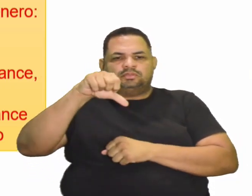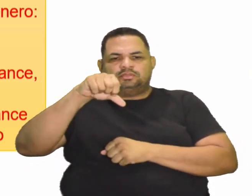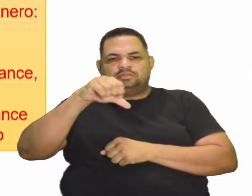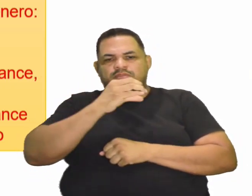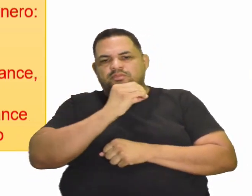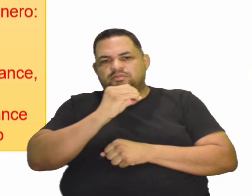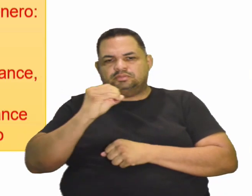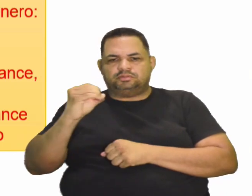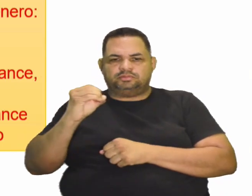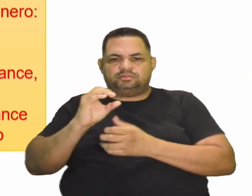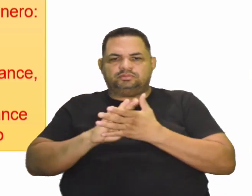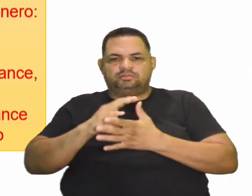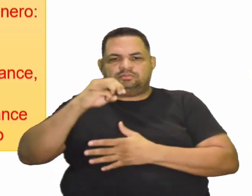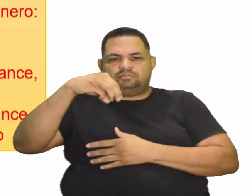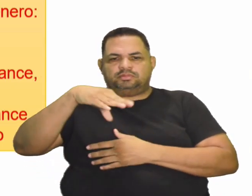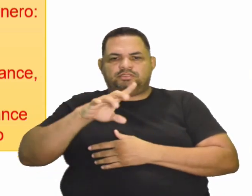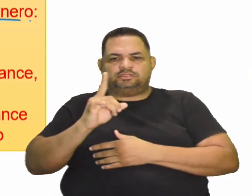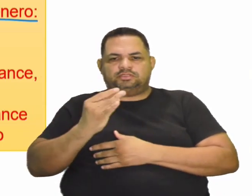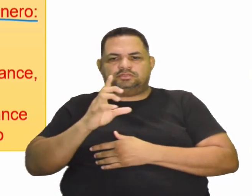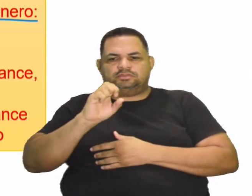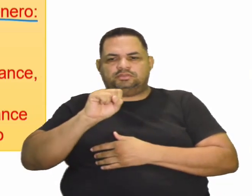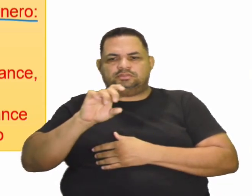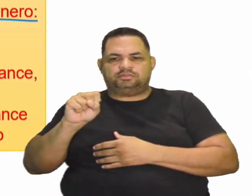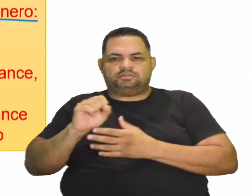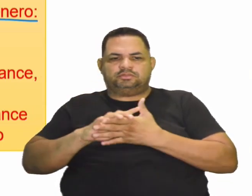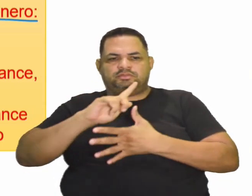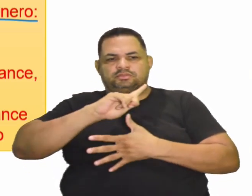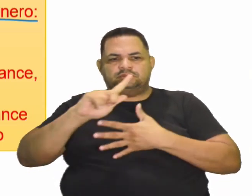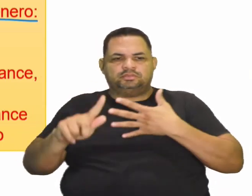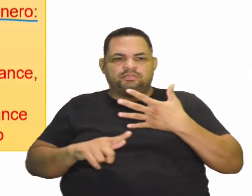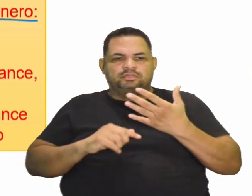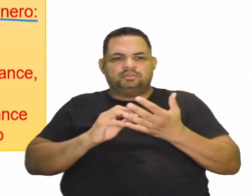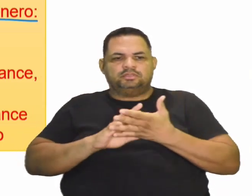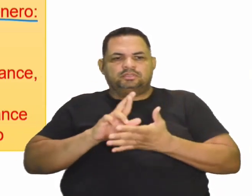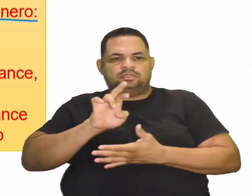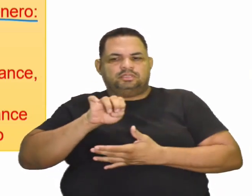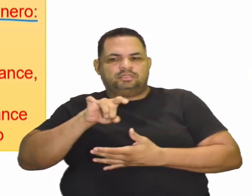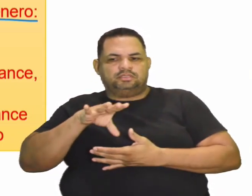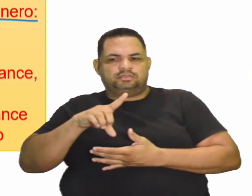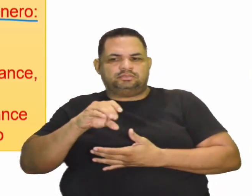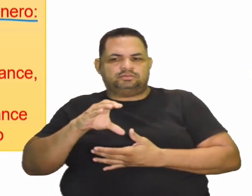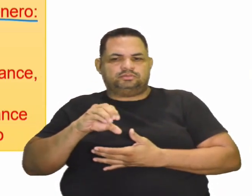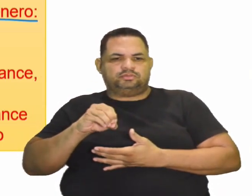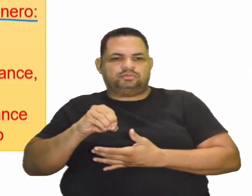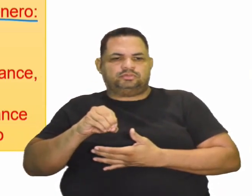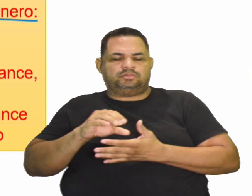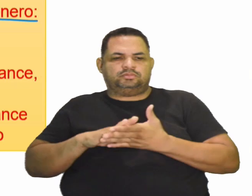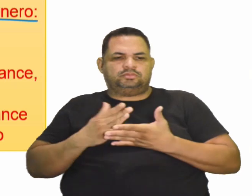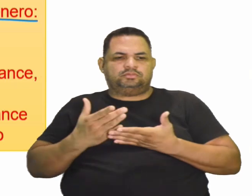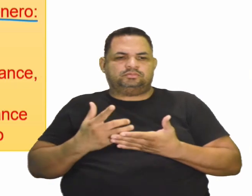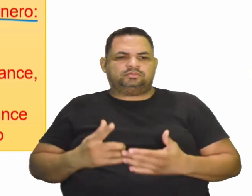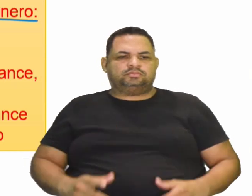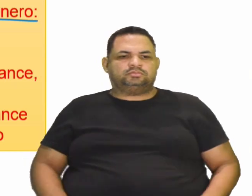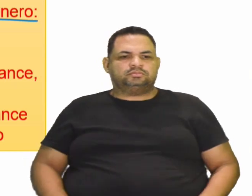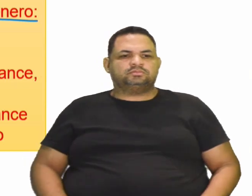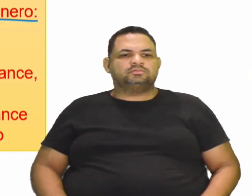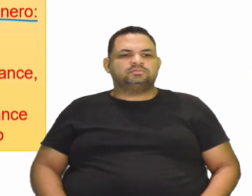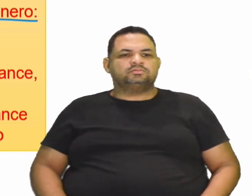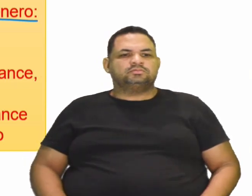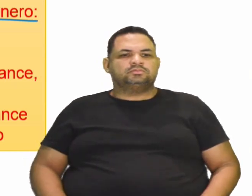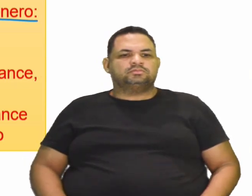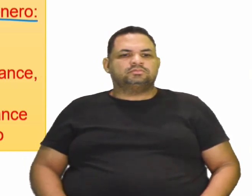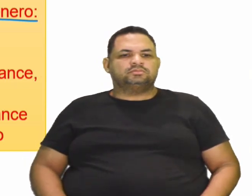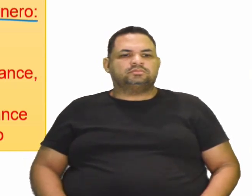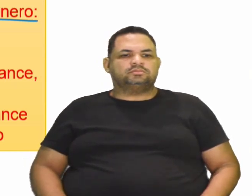Machado de Assis, gênero realista. Então, já não é um romance. Um romance pode ser uma